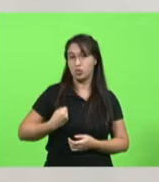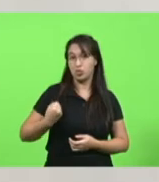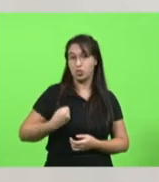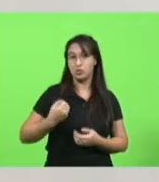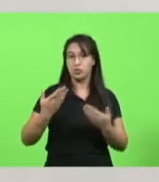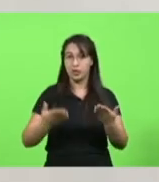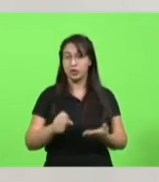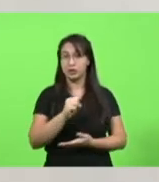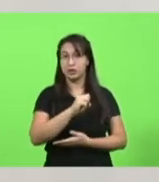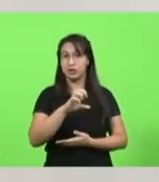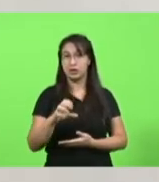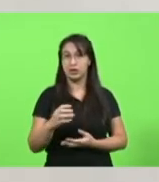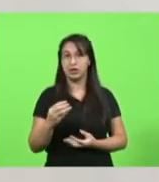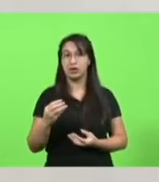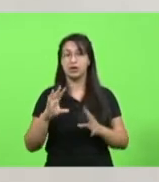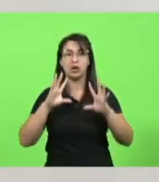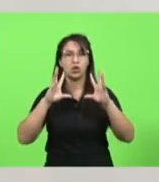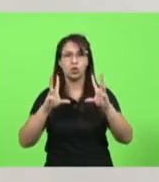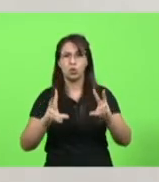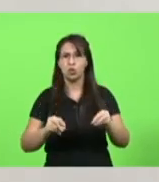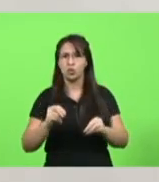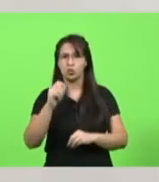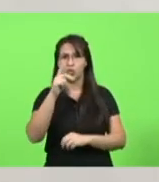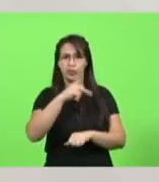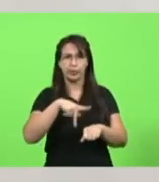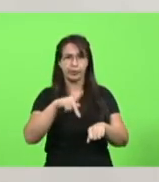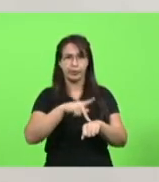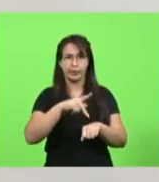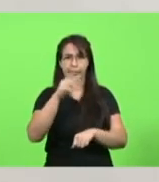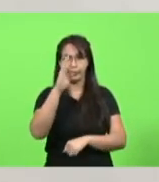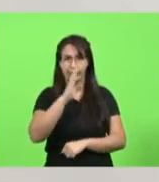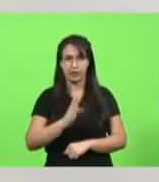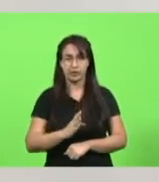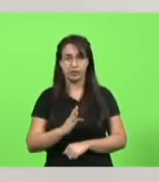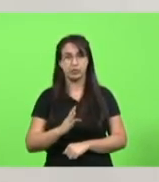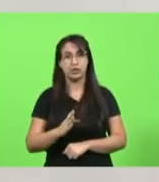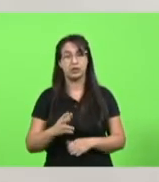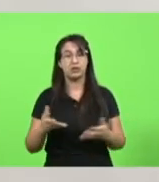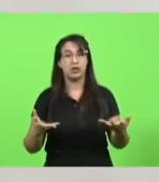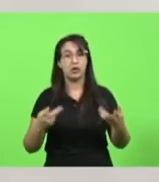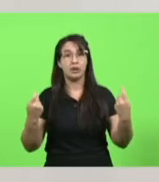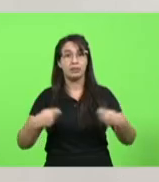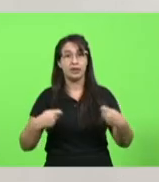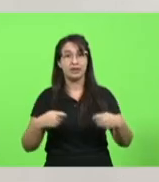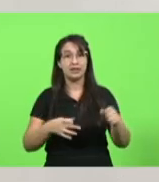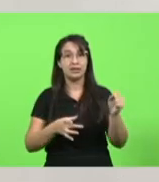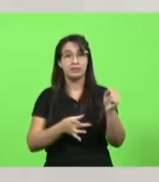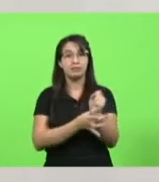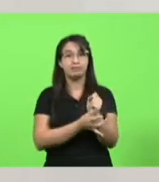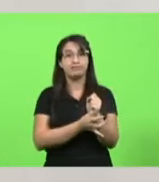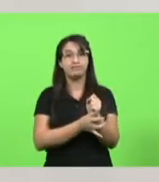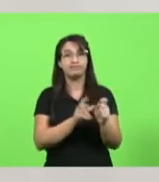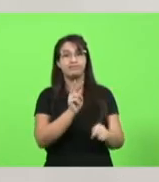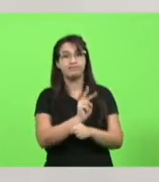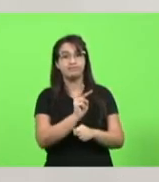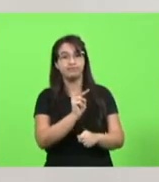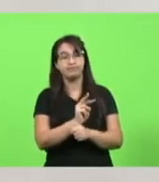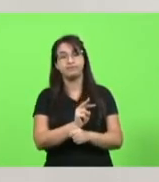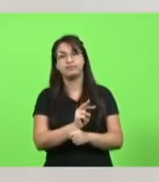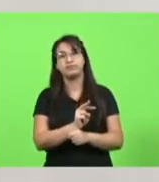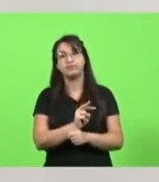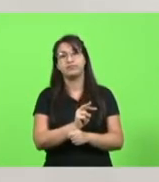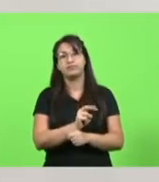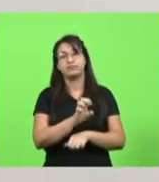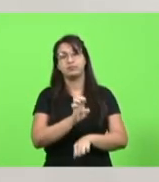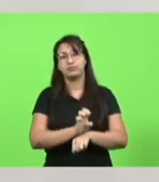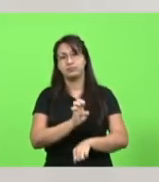que, assim como em todos os cantos do nosso país, mais do que nunca, necessita da proteção do Estado, para